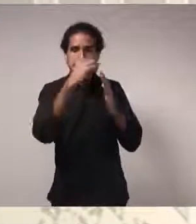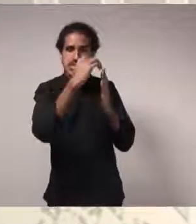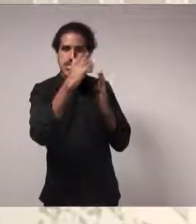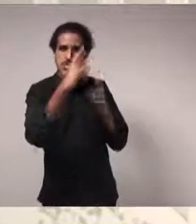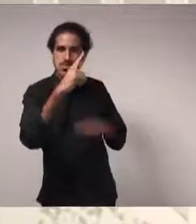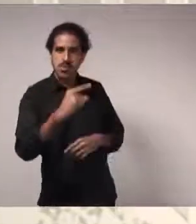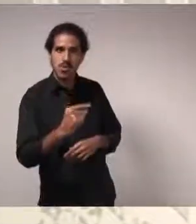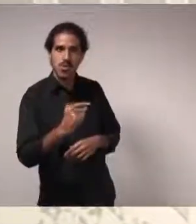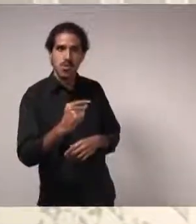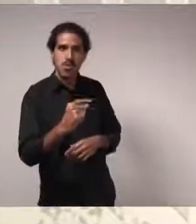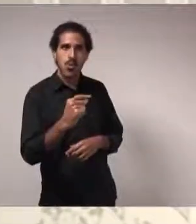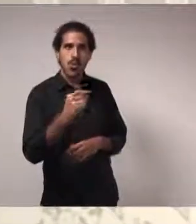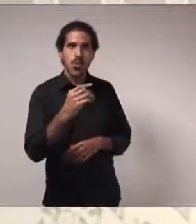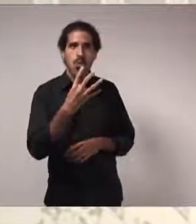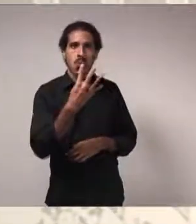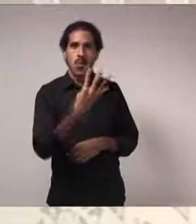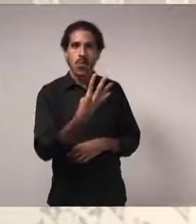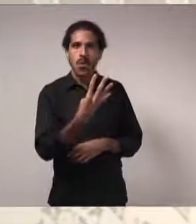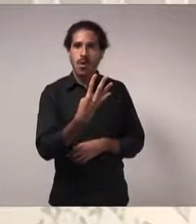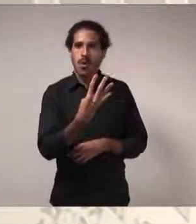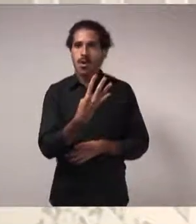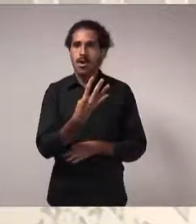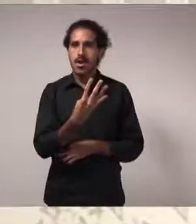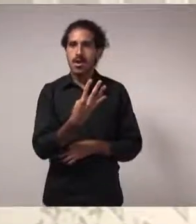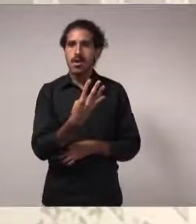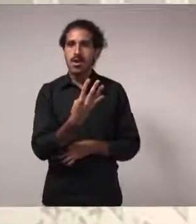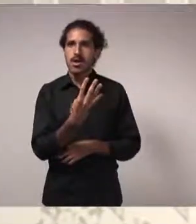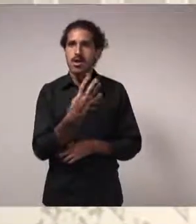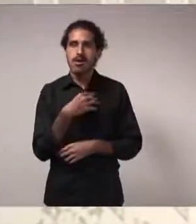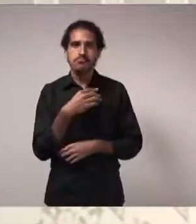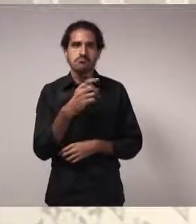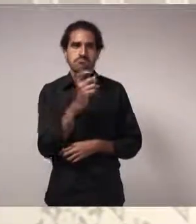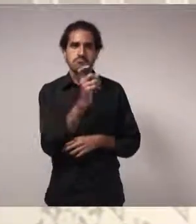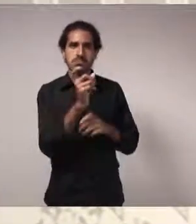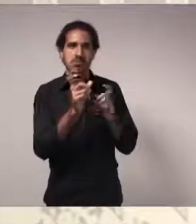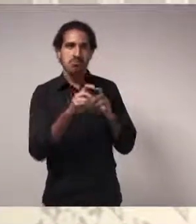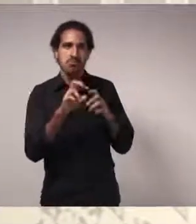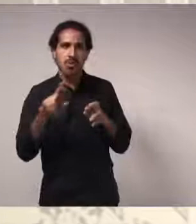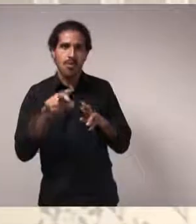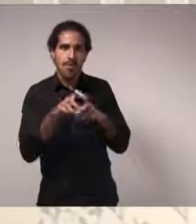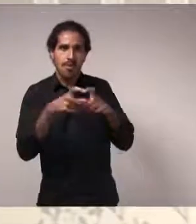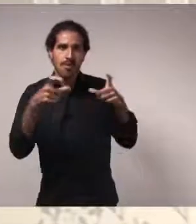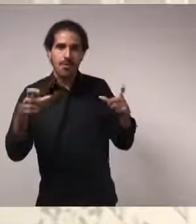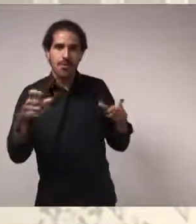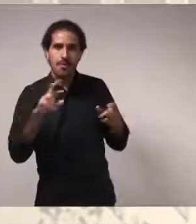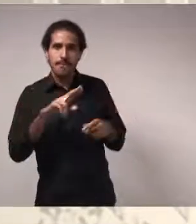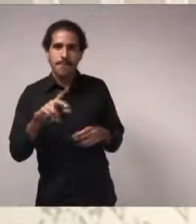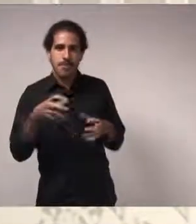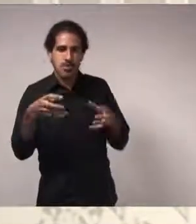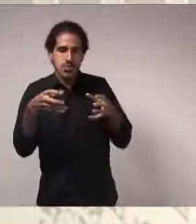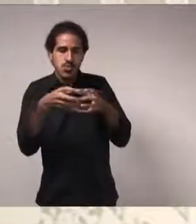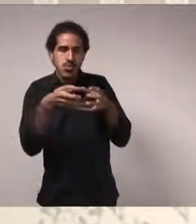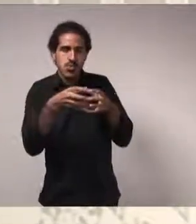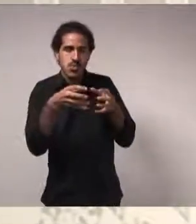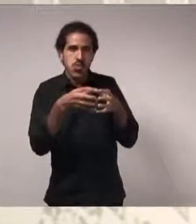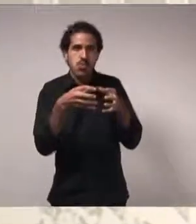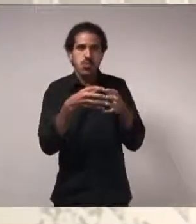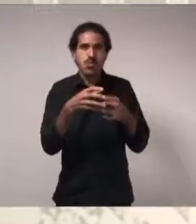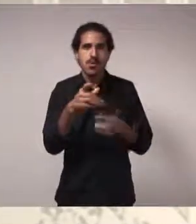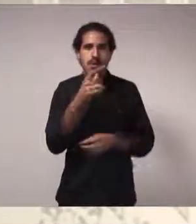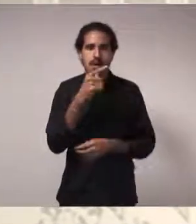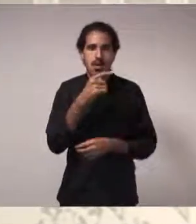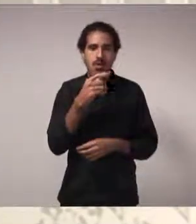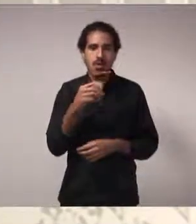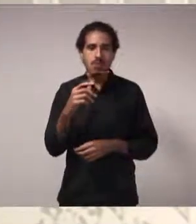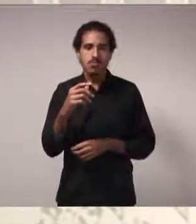água gelada, talvez os termos não sejam tão, para a maioria, tão técnicos, mas as centrais de água gelada é o motor de um sistema